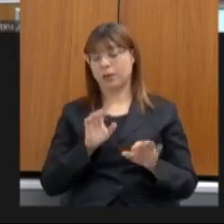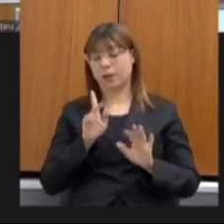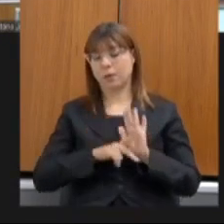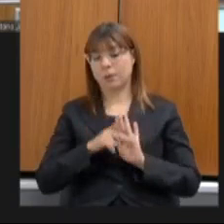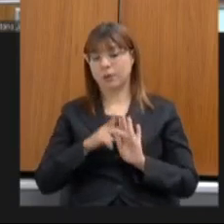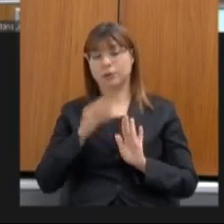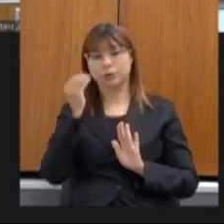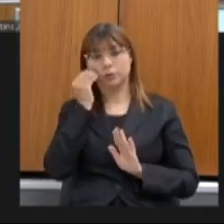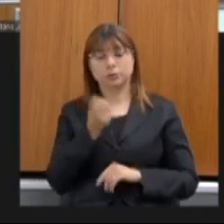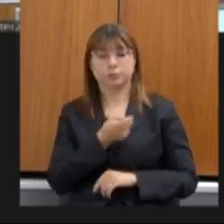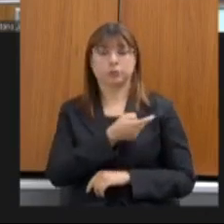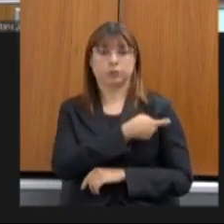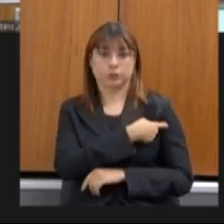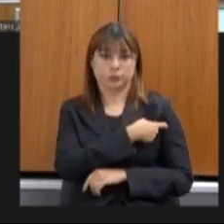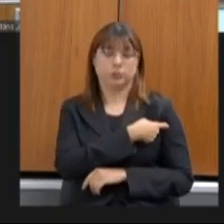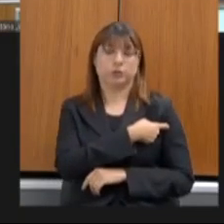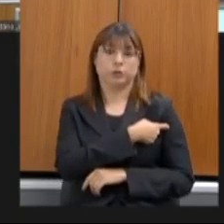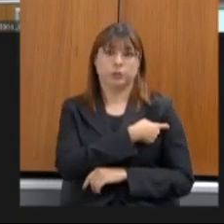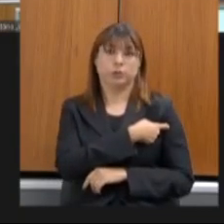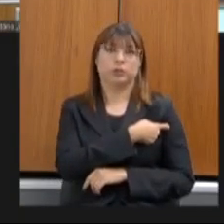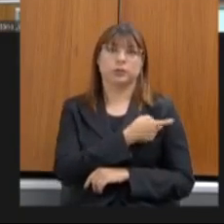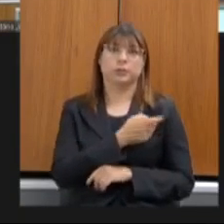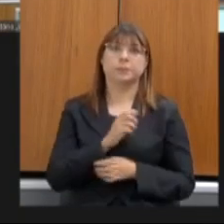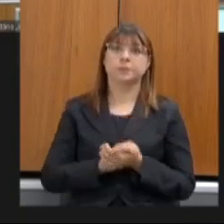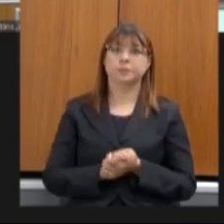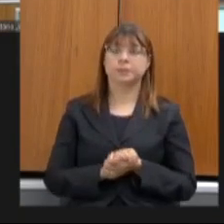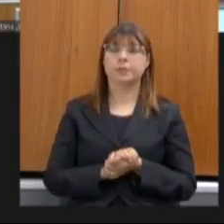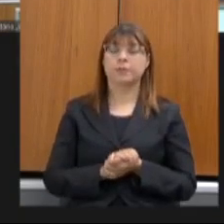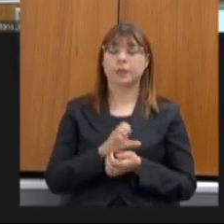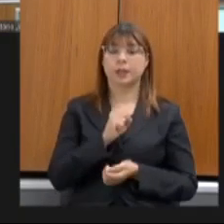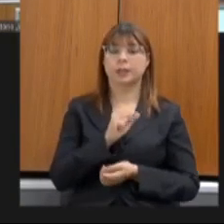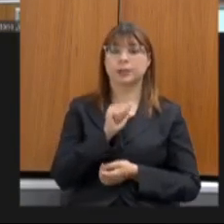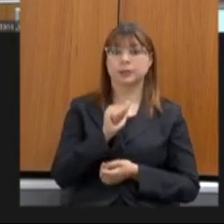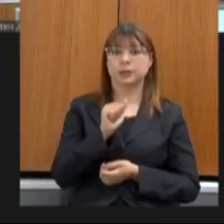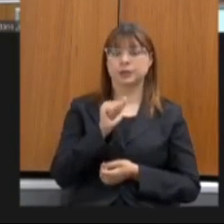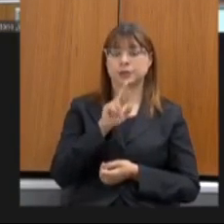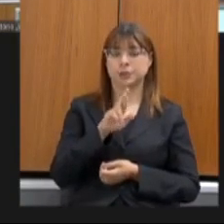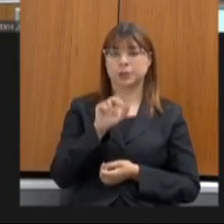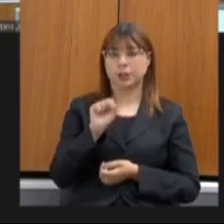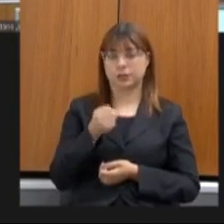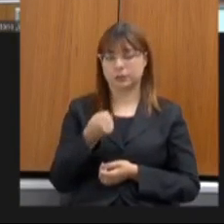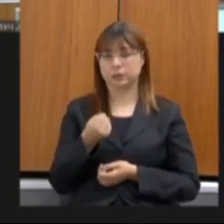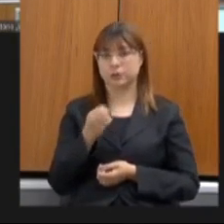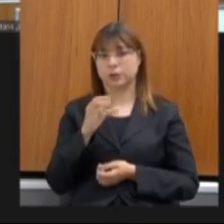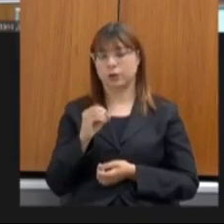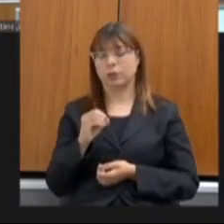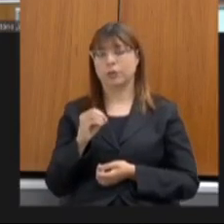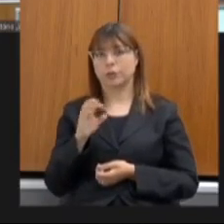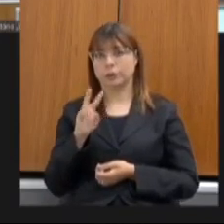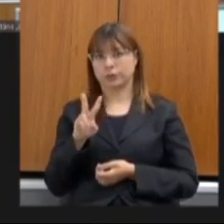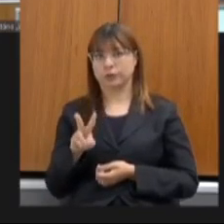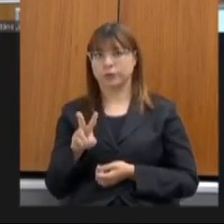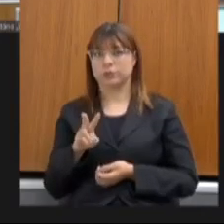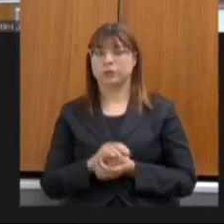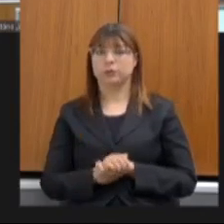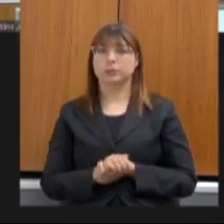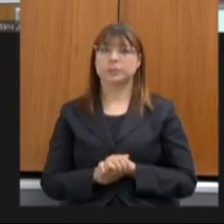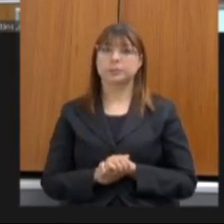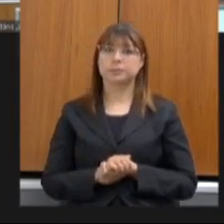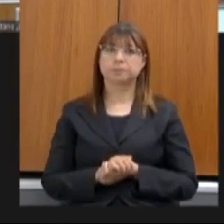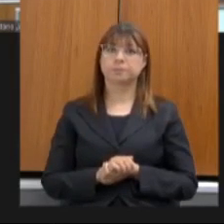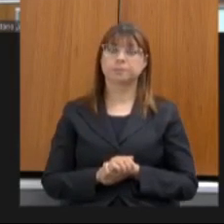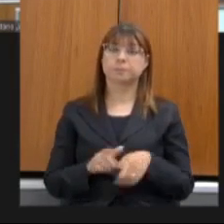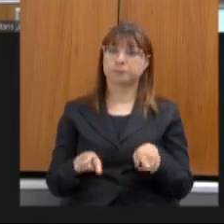desenvolvimento de vacina profilática da Sicoob dois utilizando como base os estudos do vírus influenza